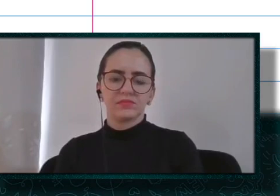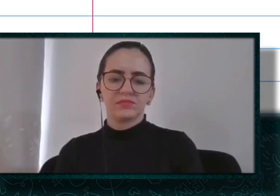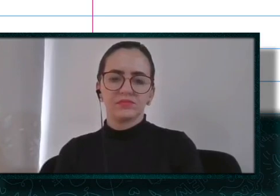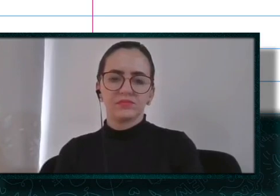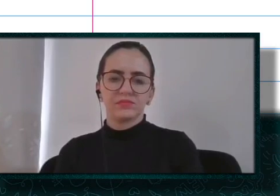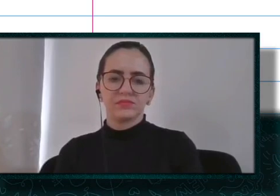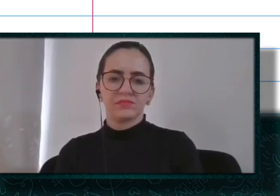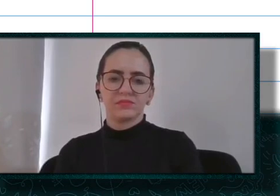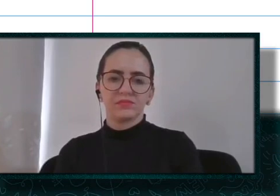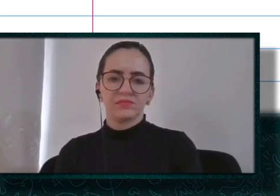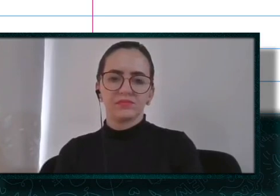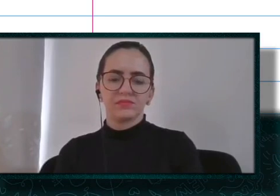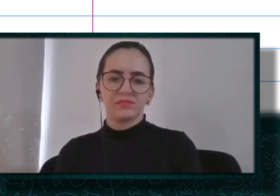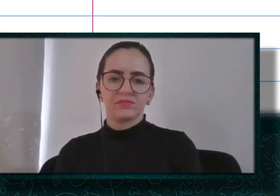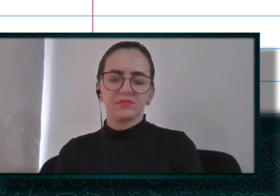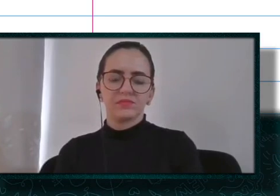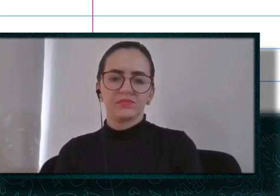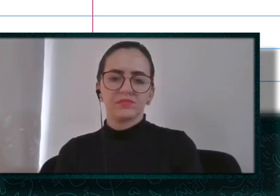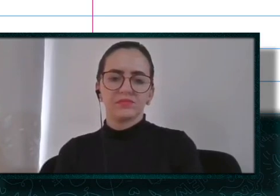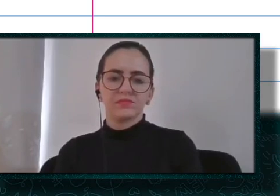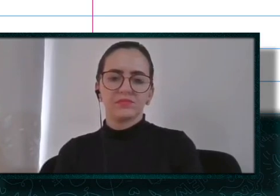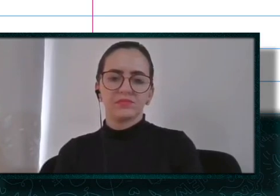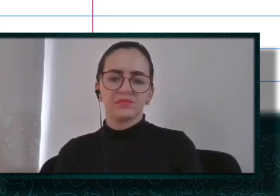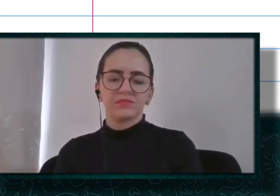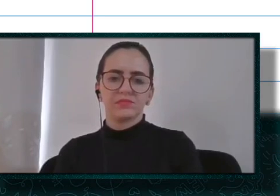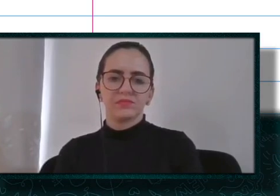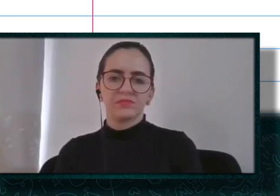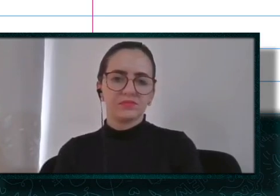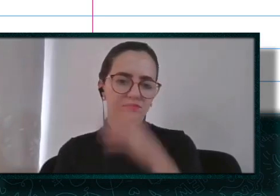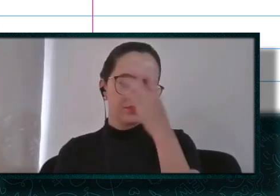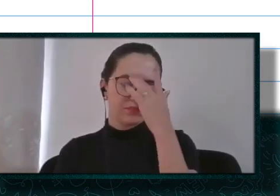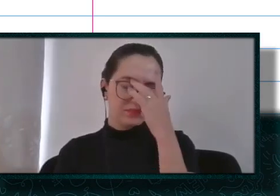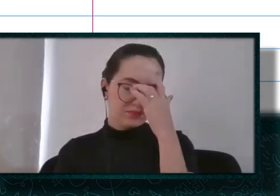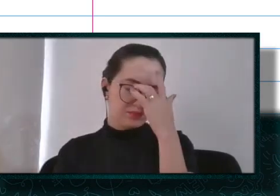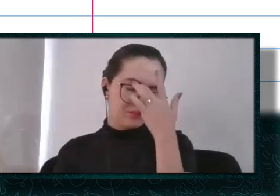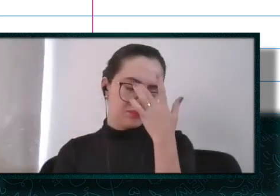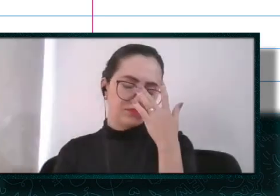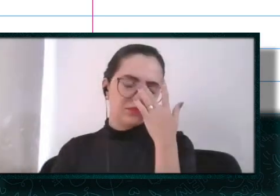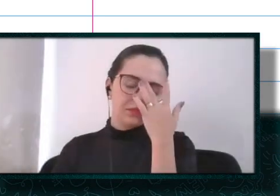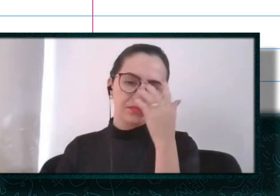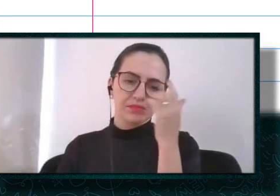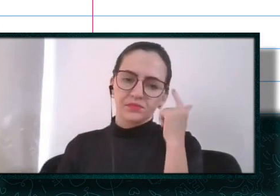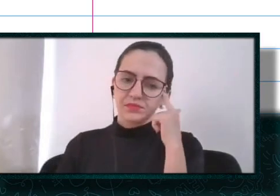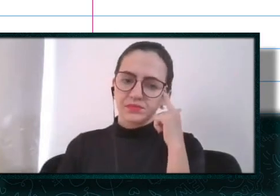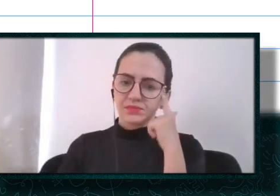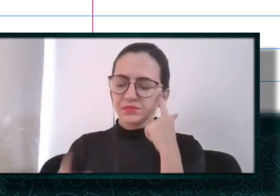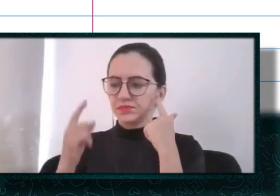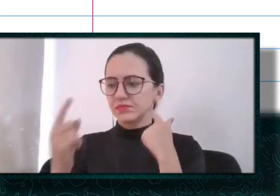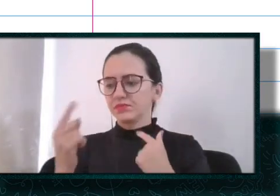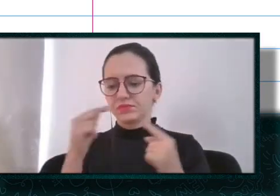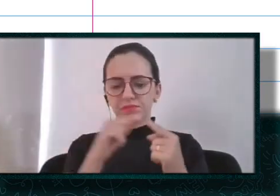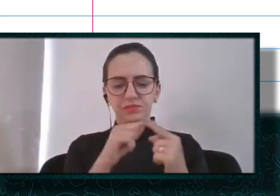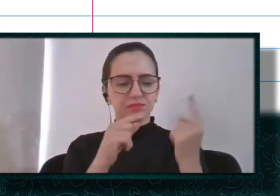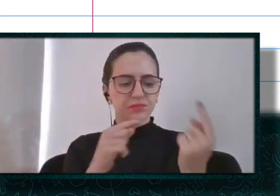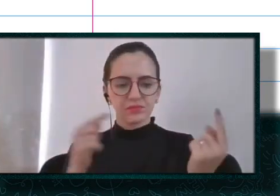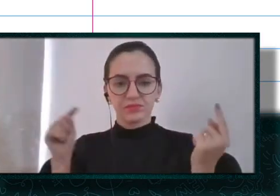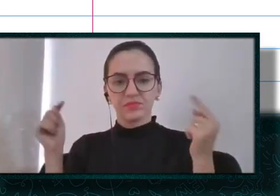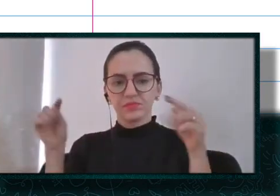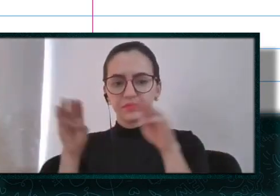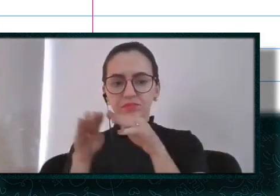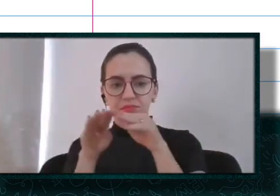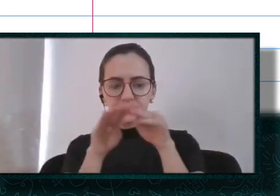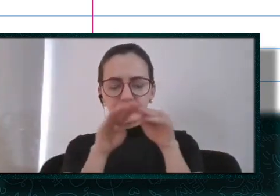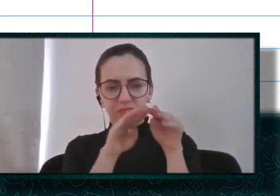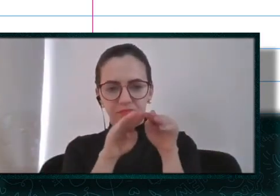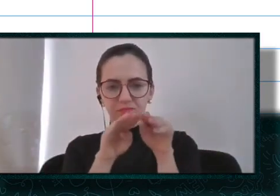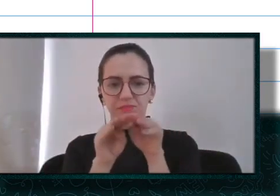0,025 mols. Bom, como eu falei para vocês, como é 1 para 1, se aqui eu vou utilizar